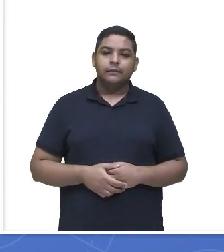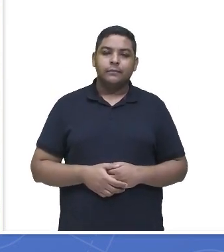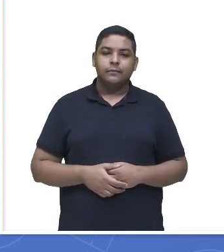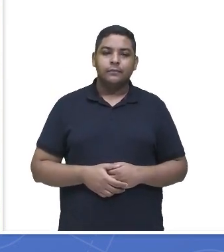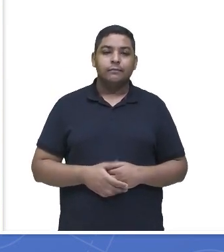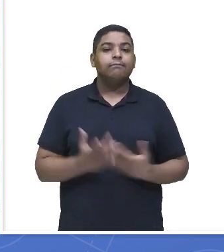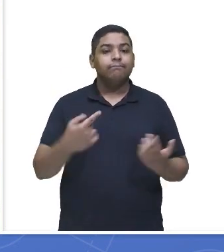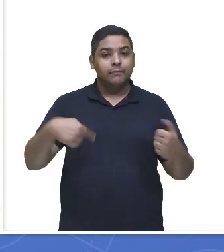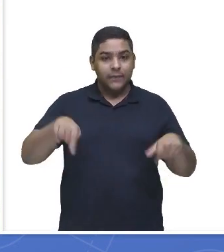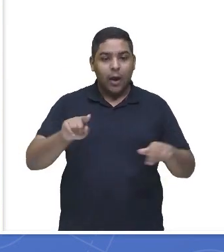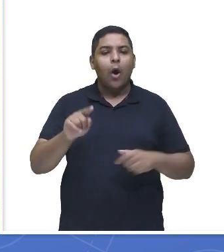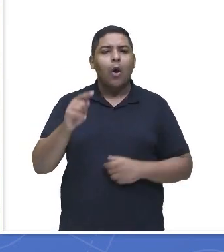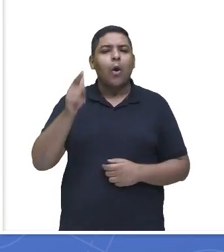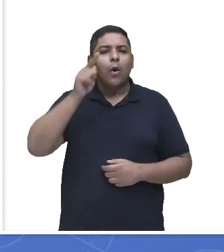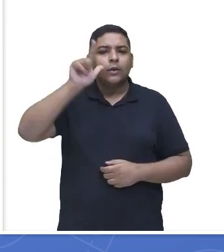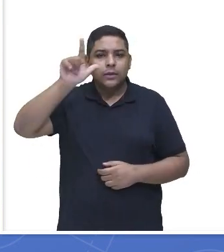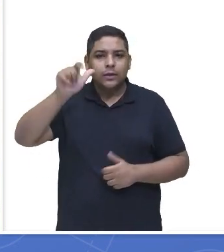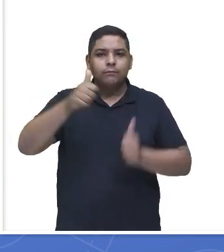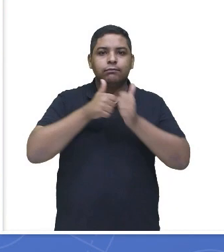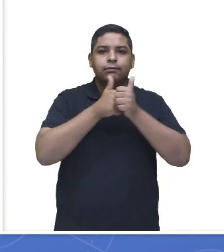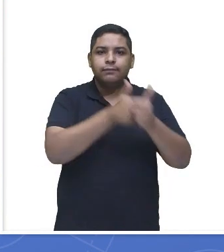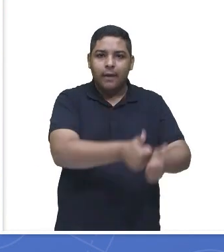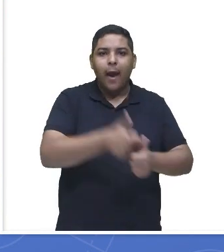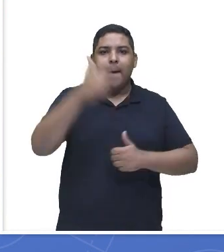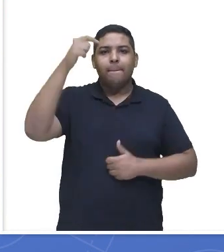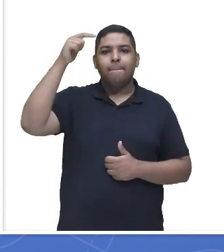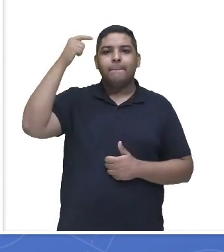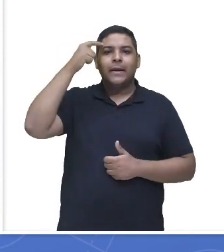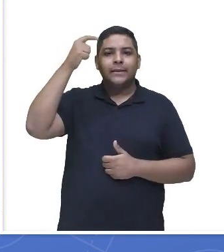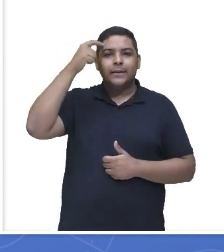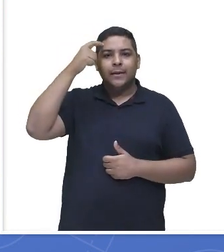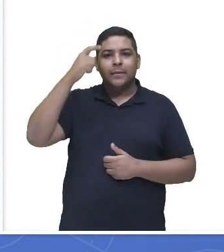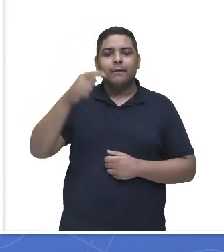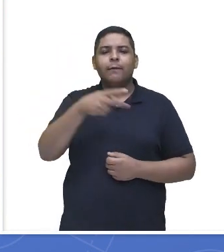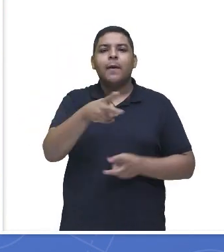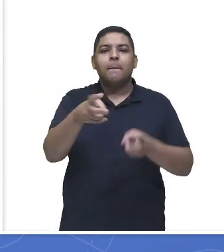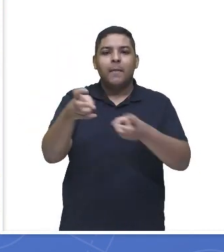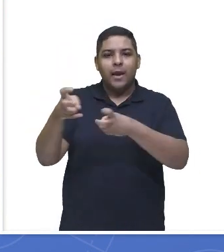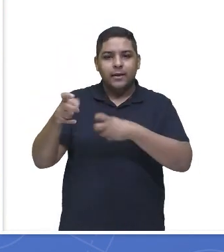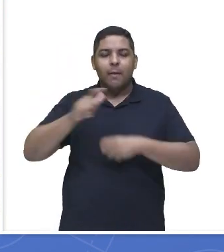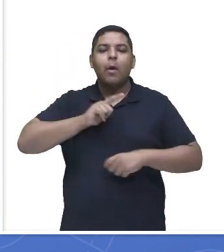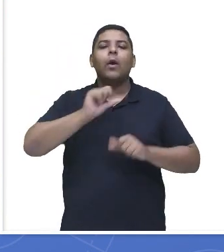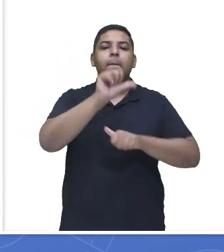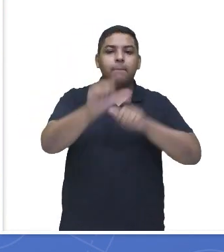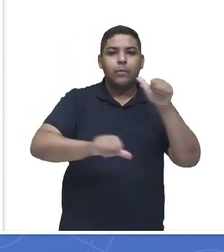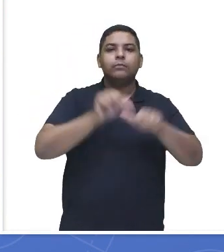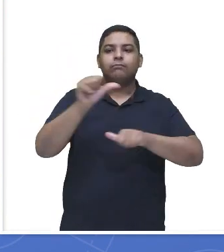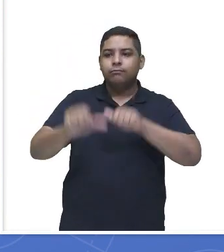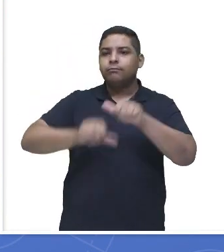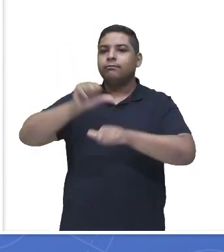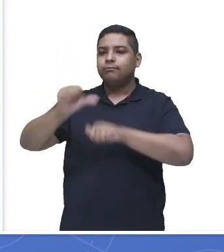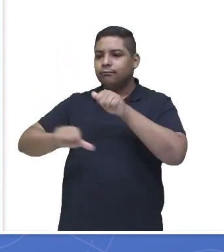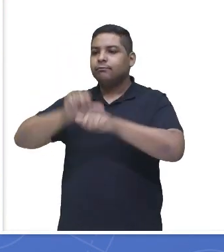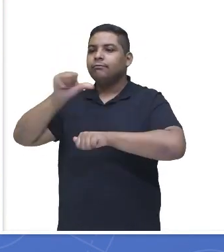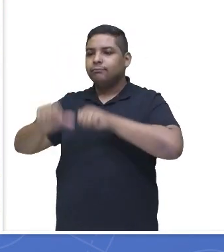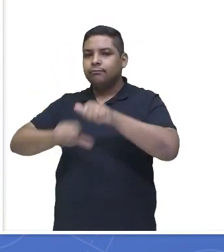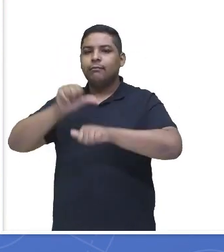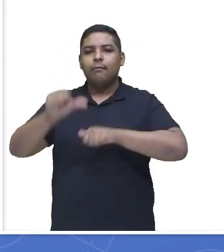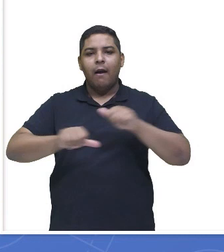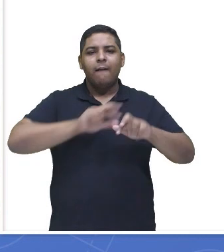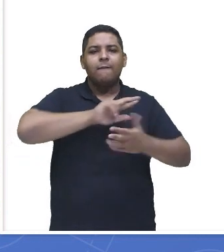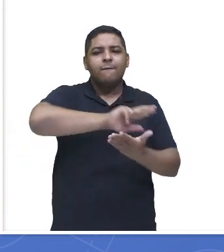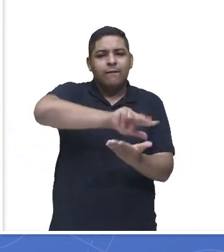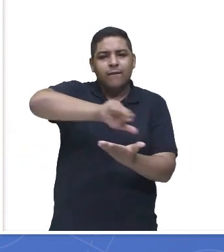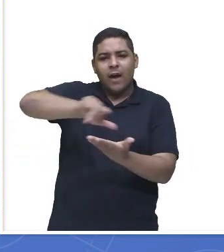Estão conseguindo me acompanhar direitinho? Porque vocês percebem quantas mudanças, professor, quantas transformações dentro da